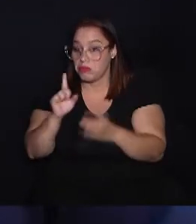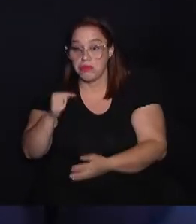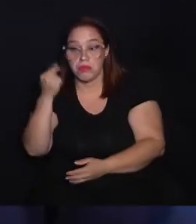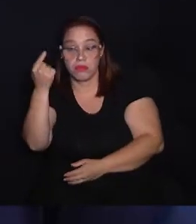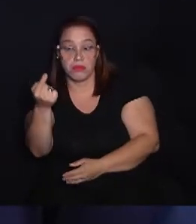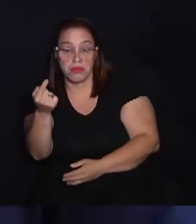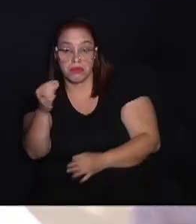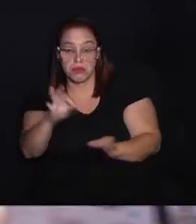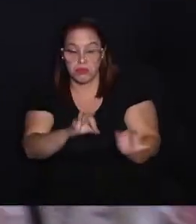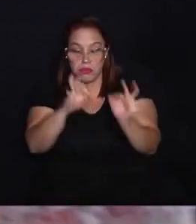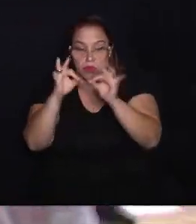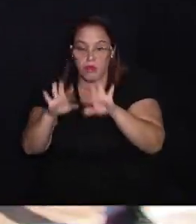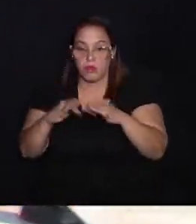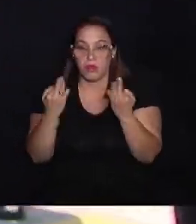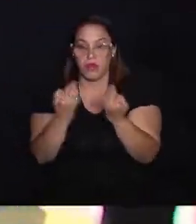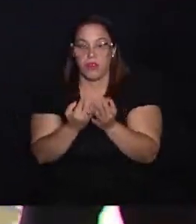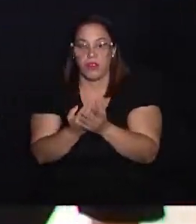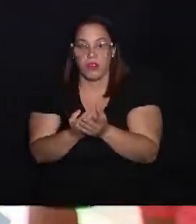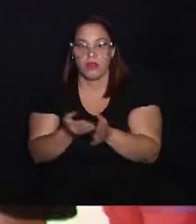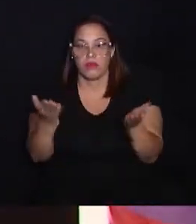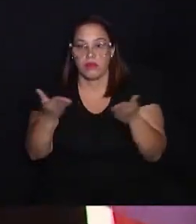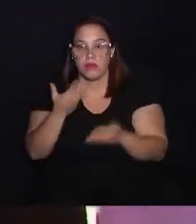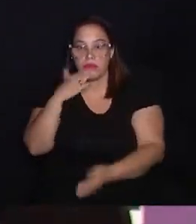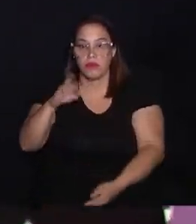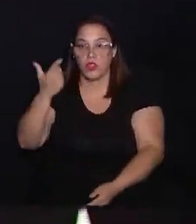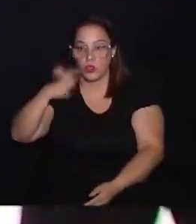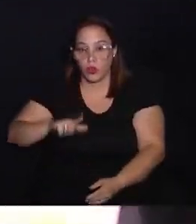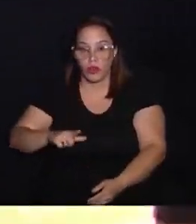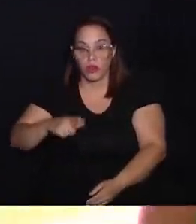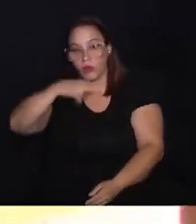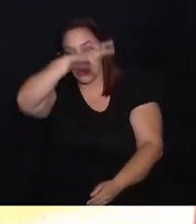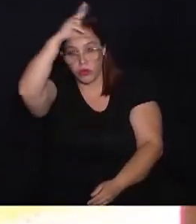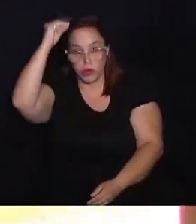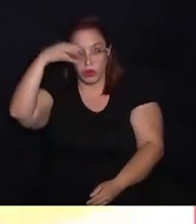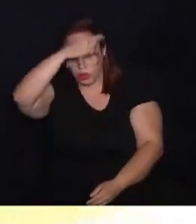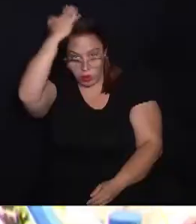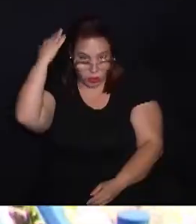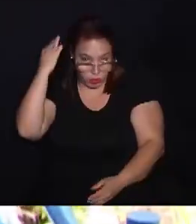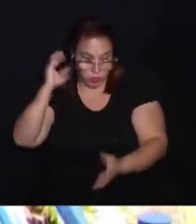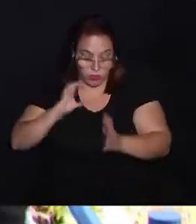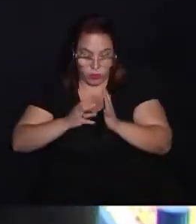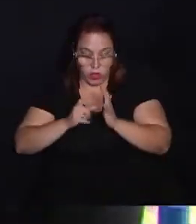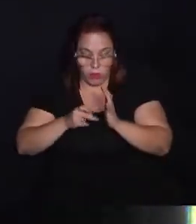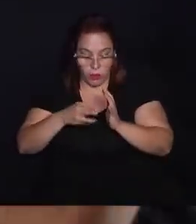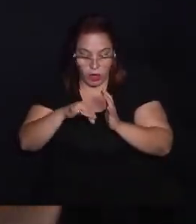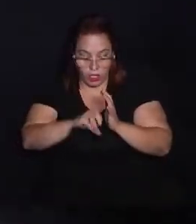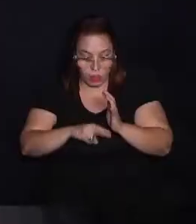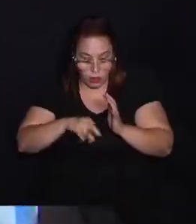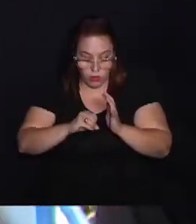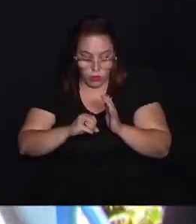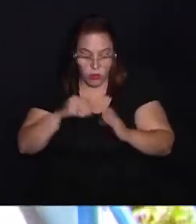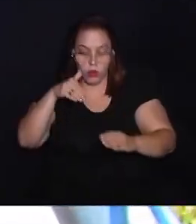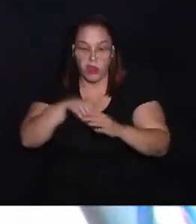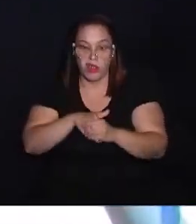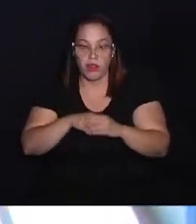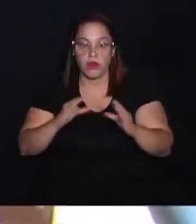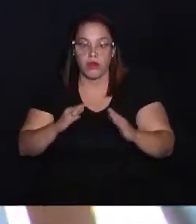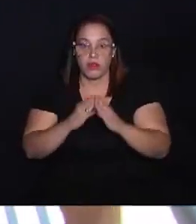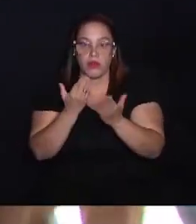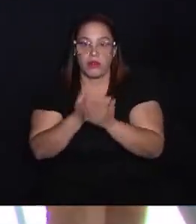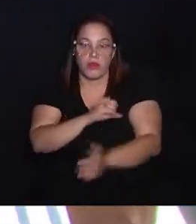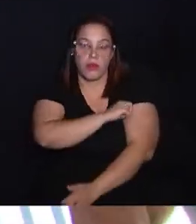ano, ouvindo a população em cada bairro, em cada região aqui da nossa cidade de Campinas. Candidato, como que vai ser o dia